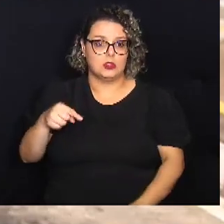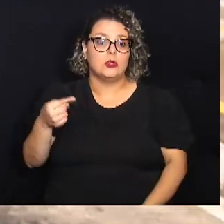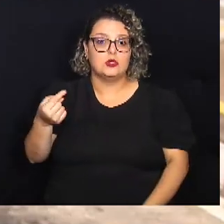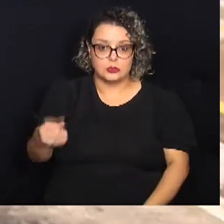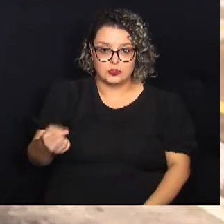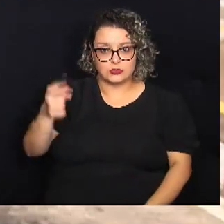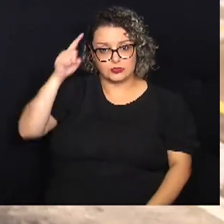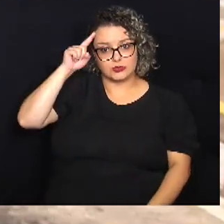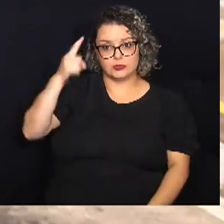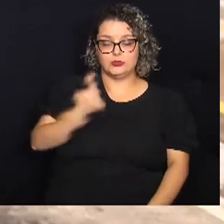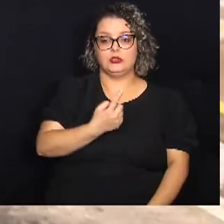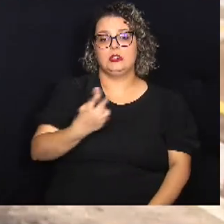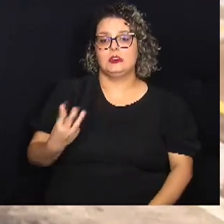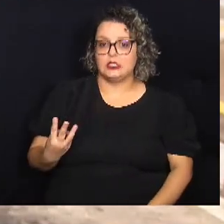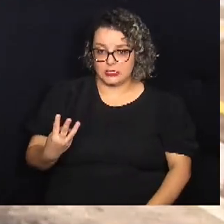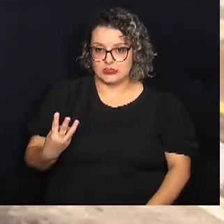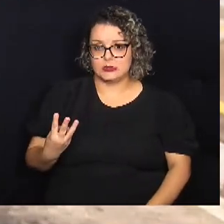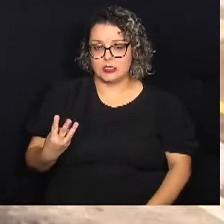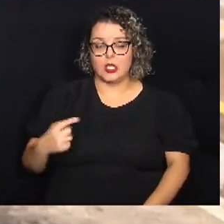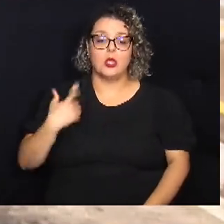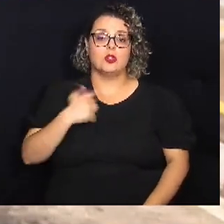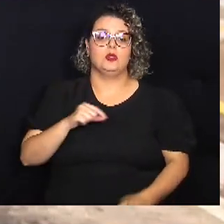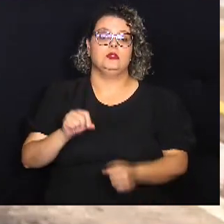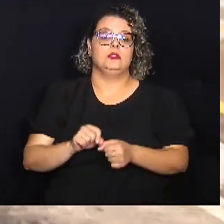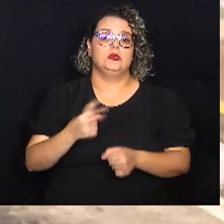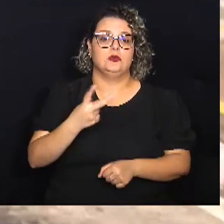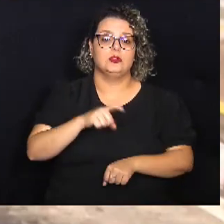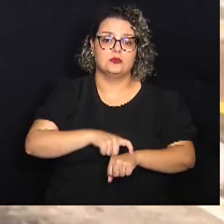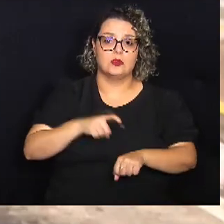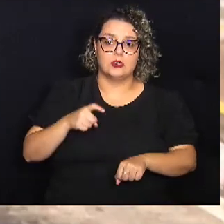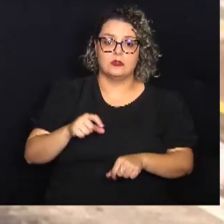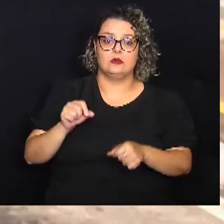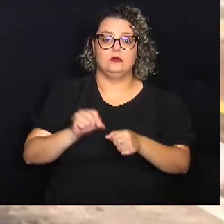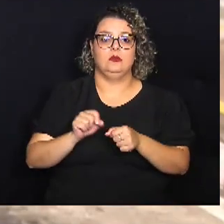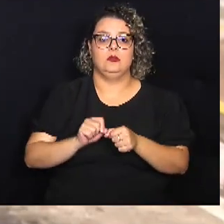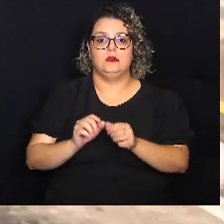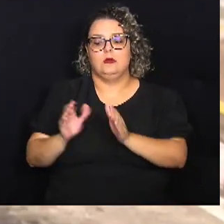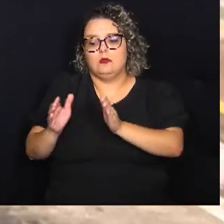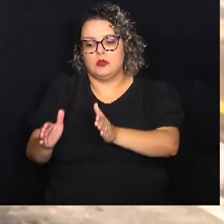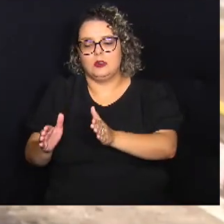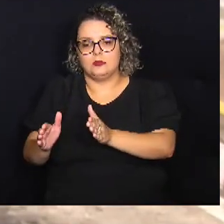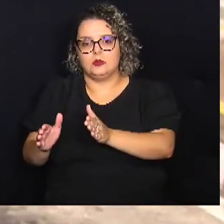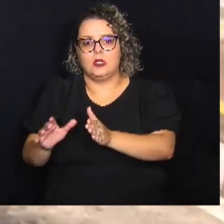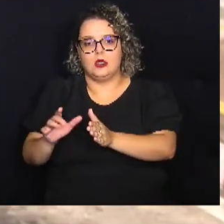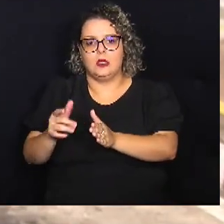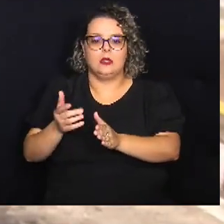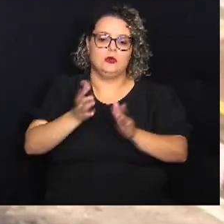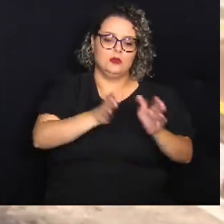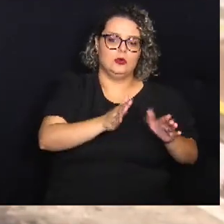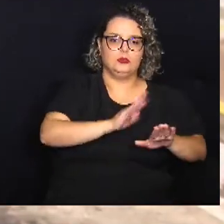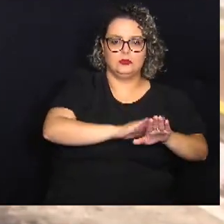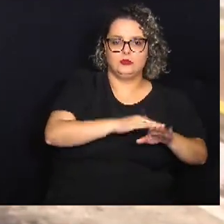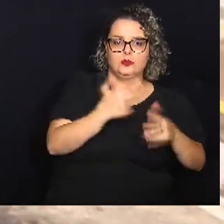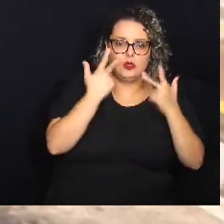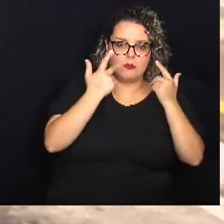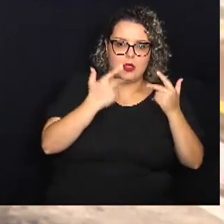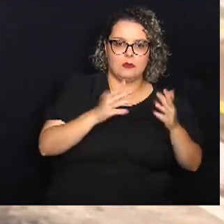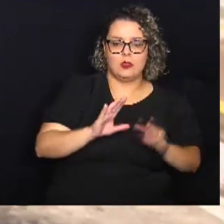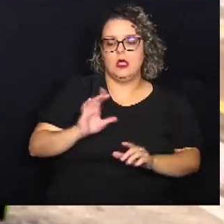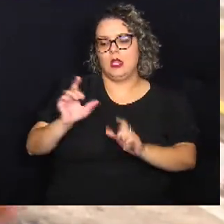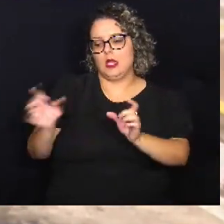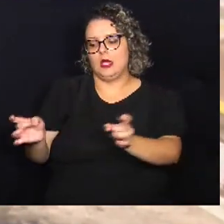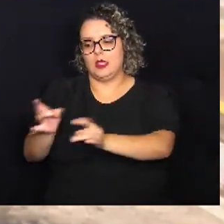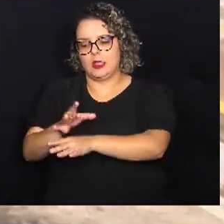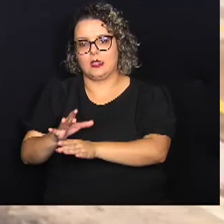dia 13. E nós vamos fazer em 2 fases, porque nós vamos fazer um trecho, e um trecho vai continuar funcionando. Depois que esse